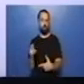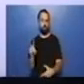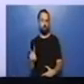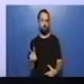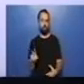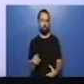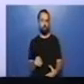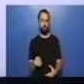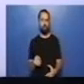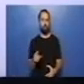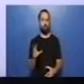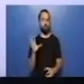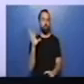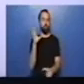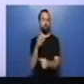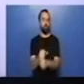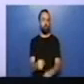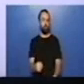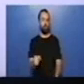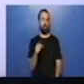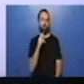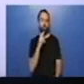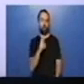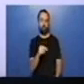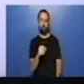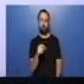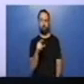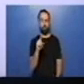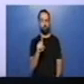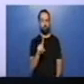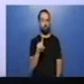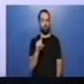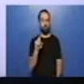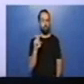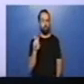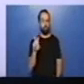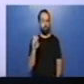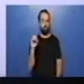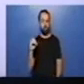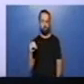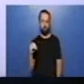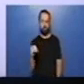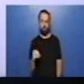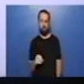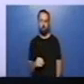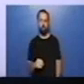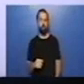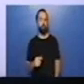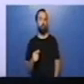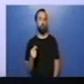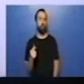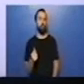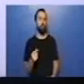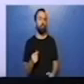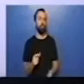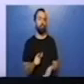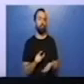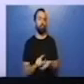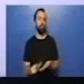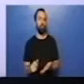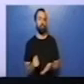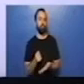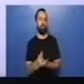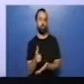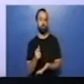2, 150. Então, essa daqui é a área. Agora, eu quero saber quanto que vai gastar.